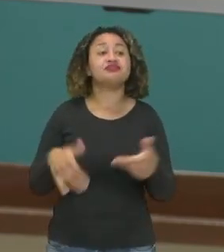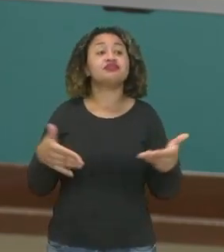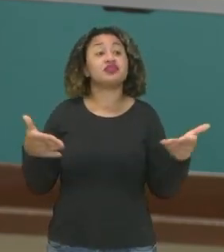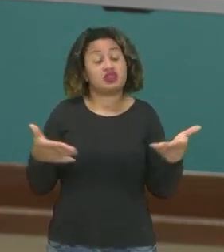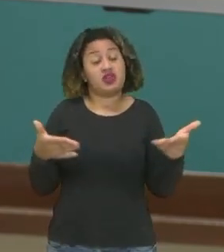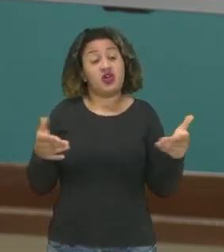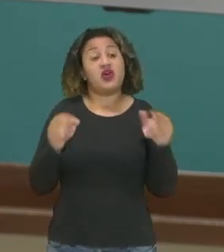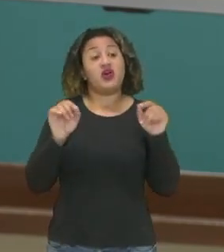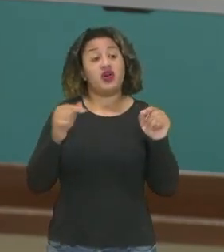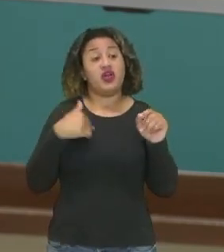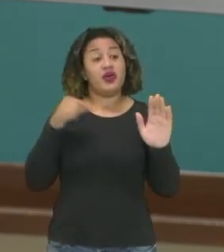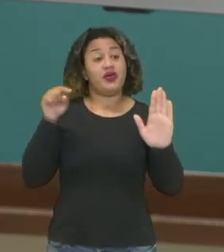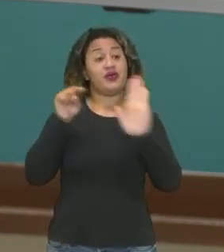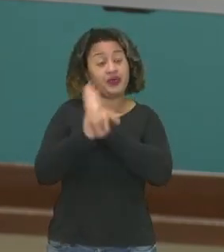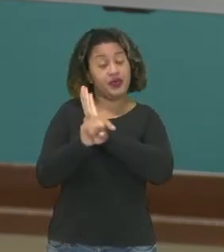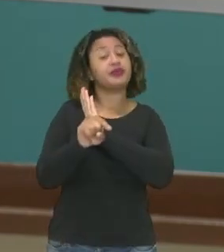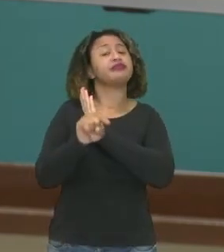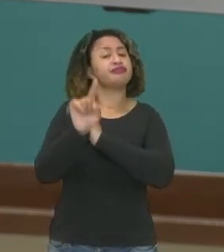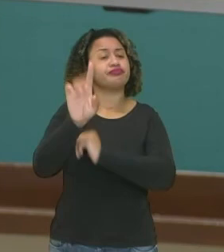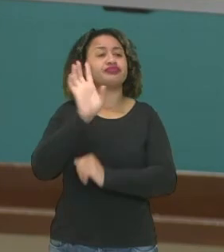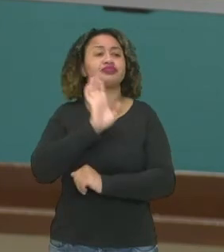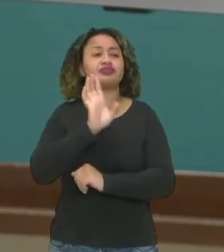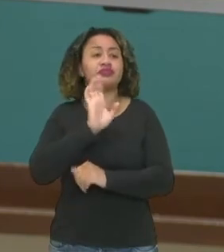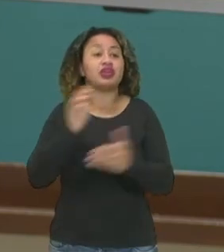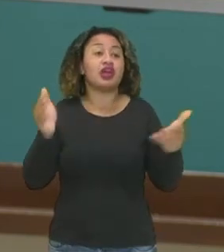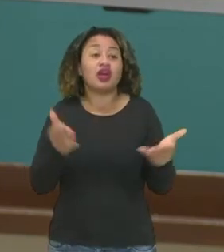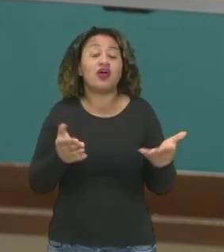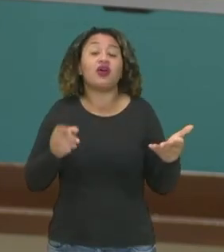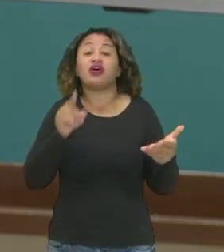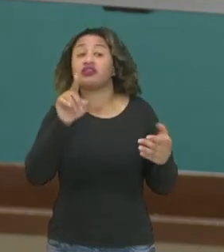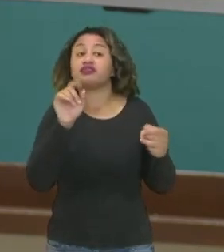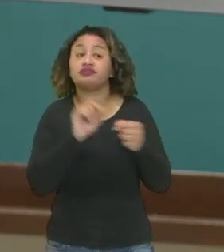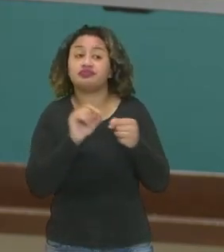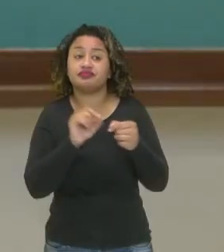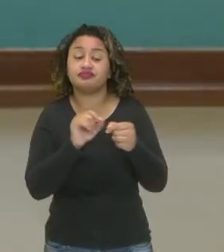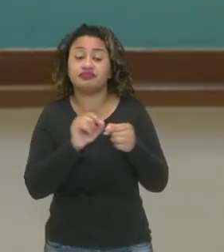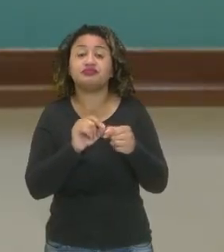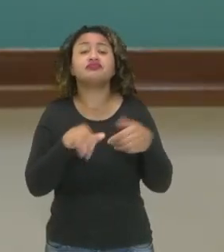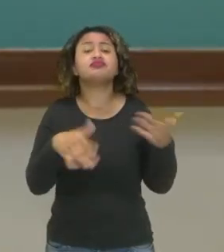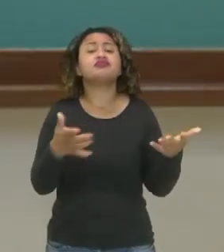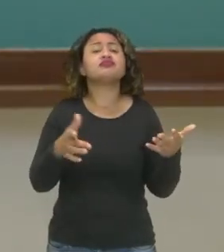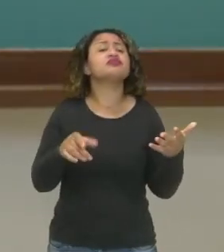conta disso, olha que perguntinha joia. Agora é com você. Vamos lá?